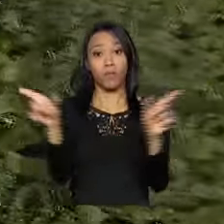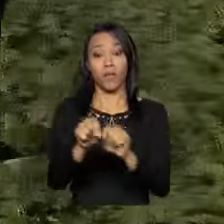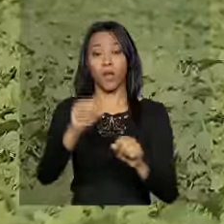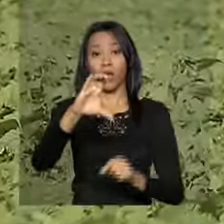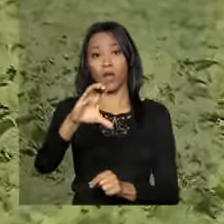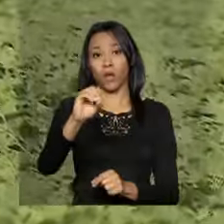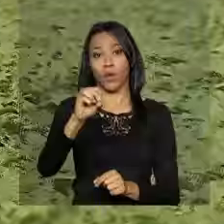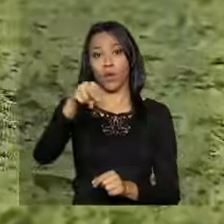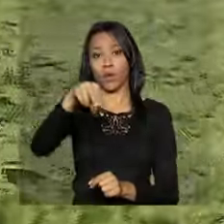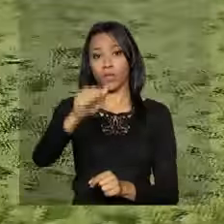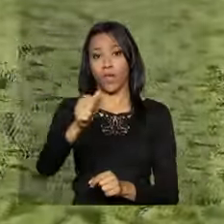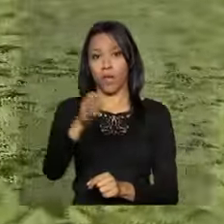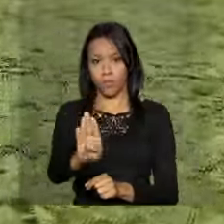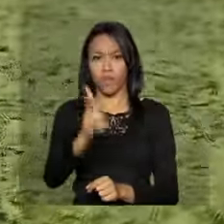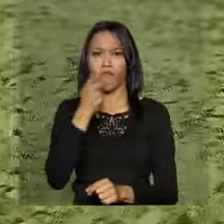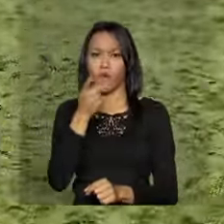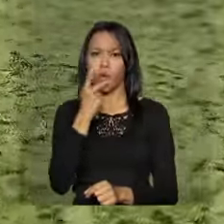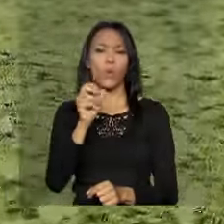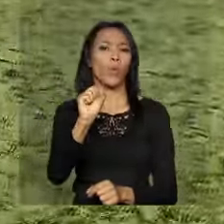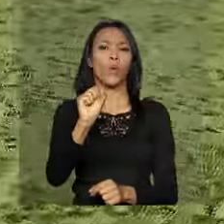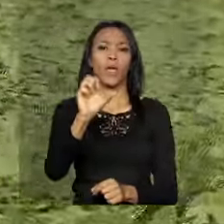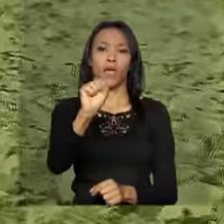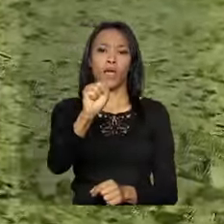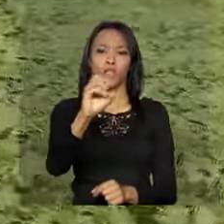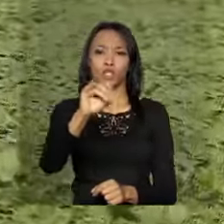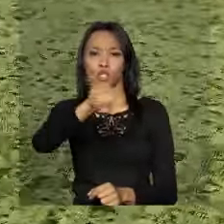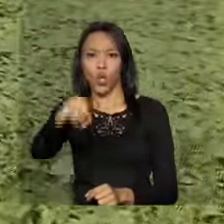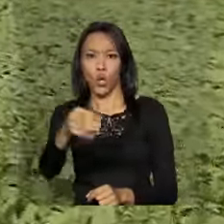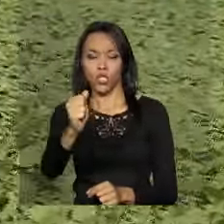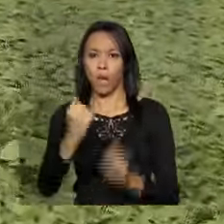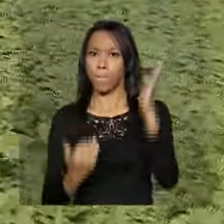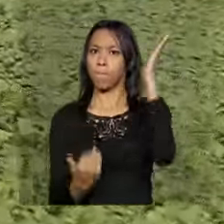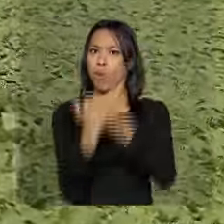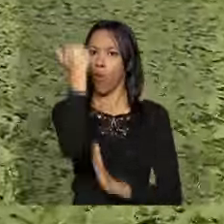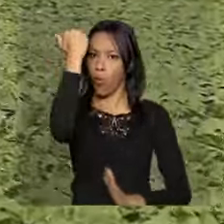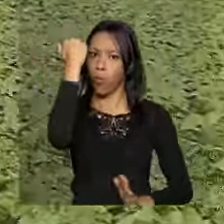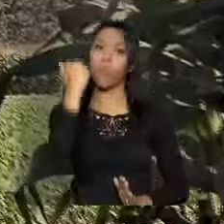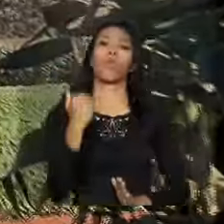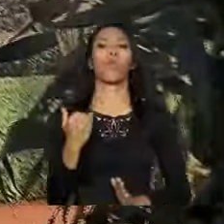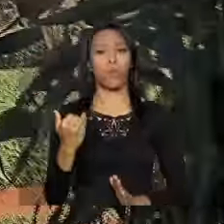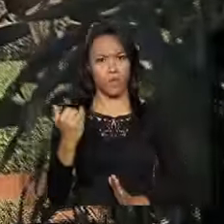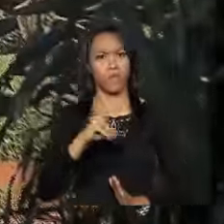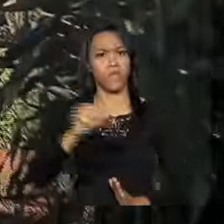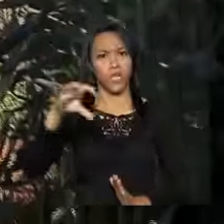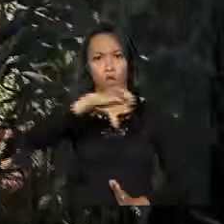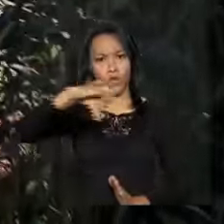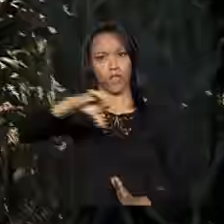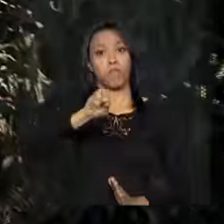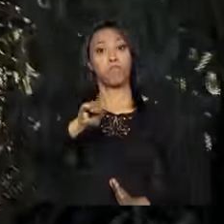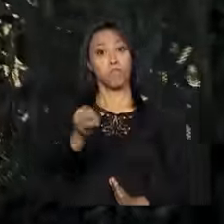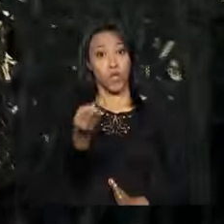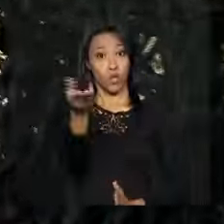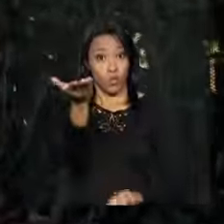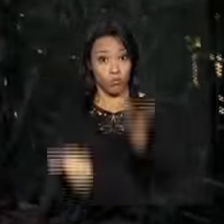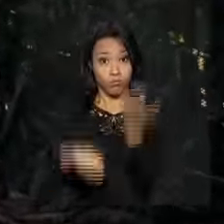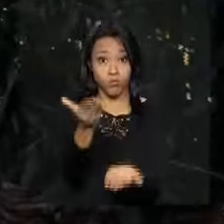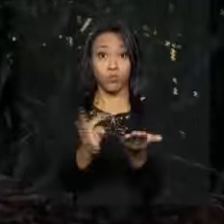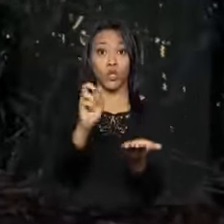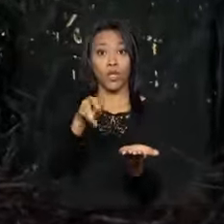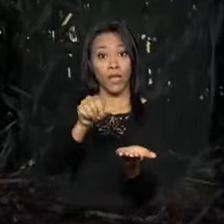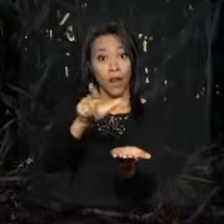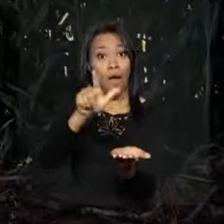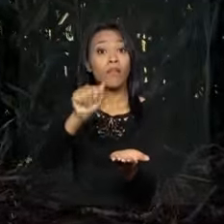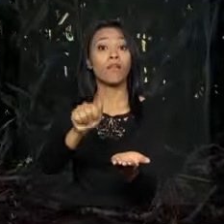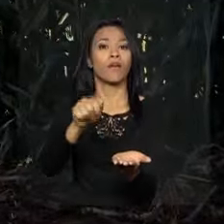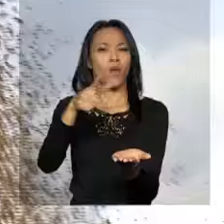Abastecimento mostra que a soja é o destaque da produção e deve chegar a 99 milhões de toneladas. Segundo a Conab, houve